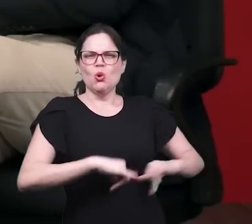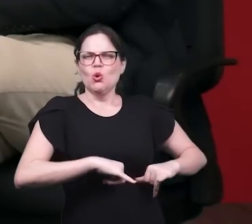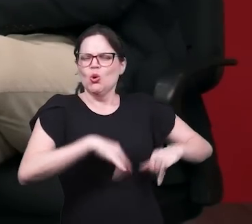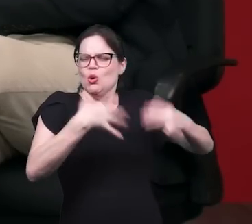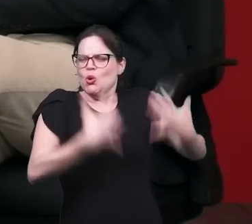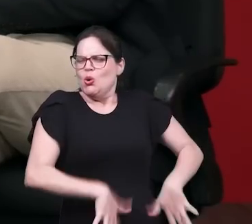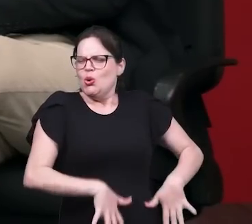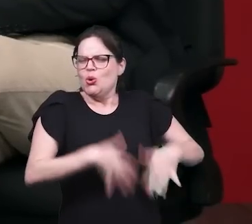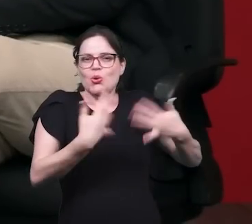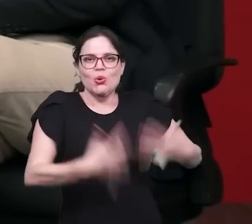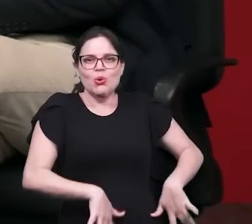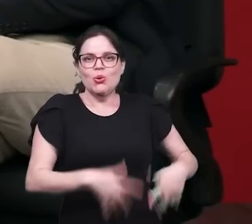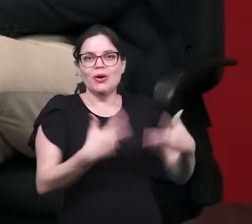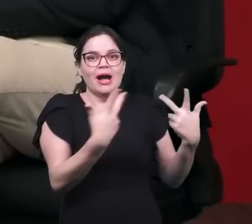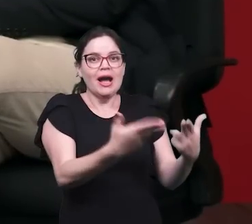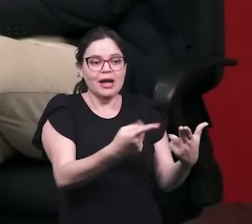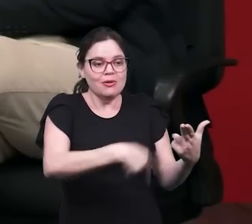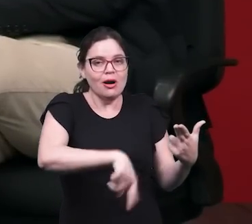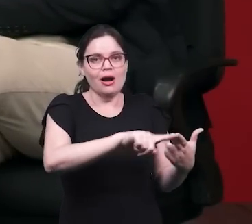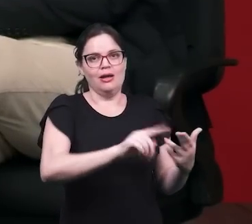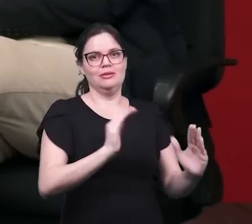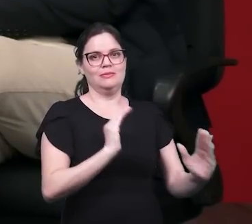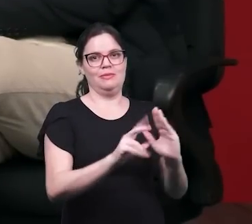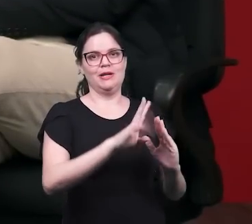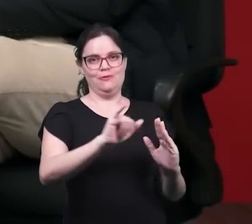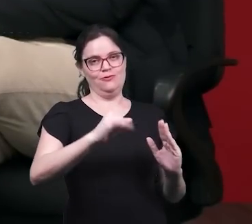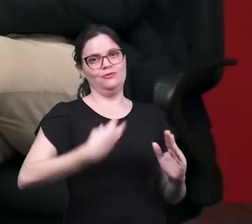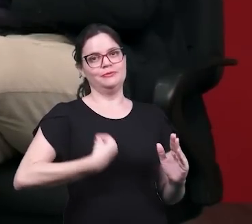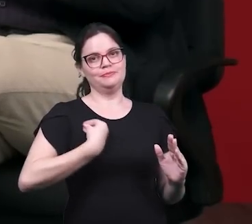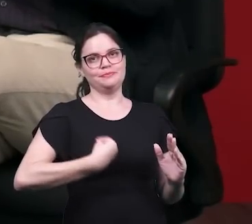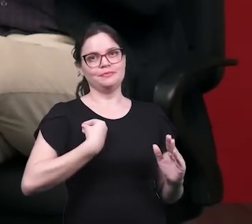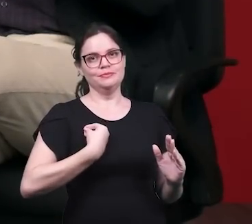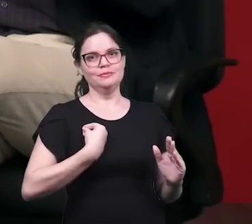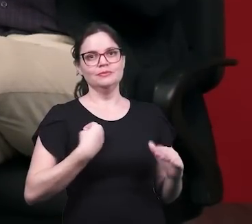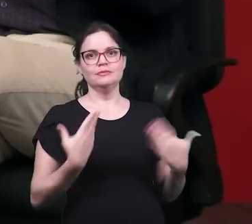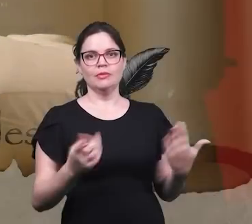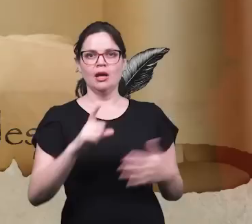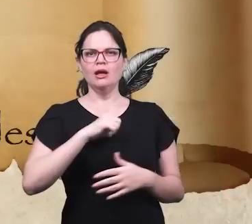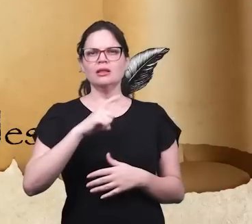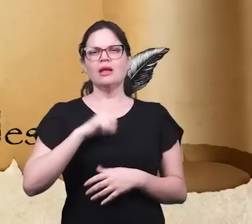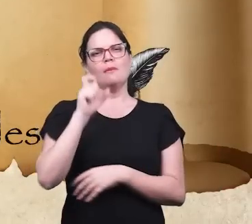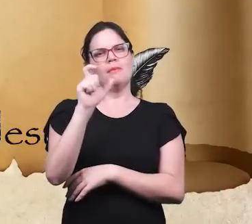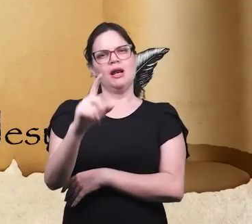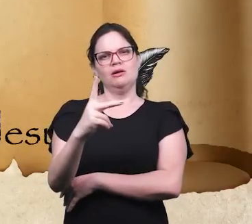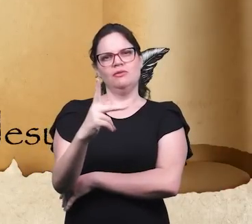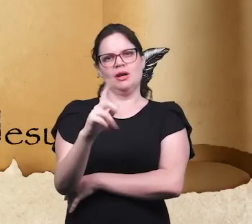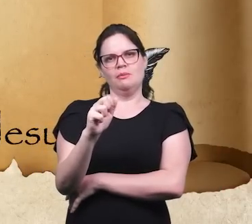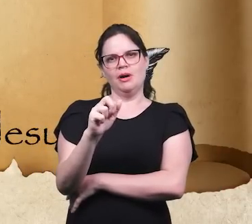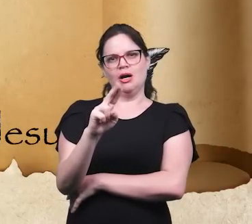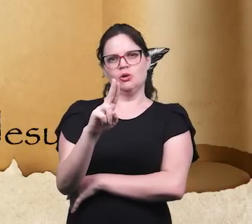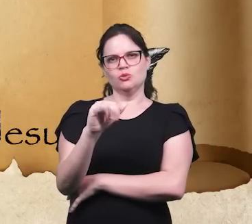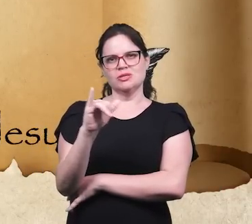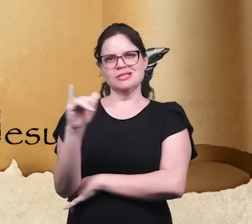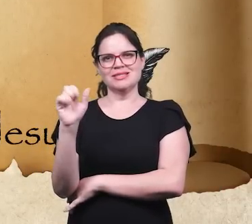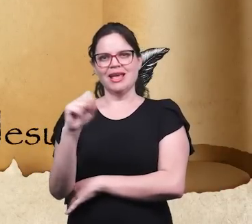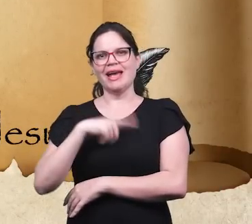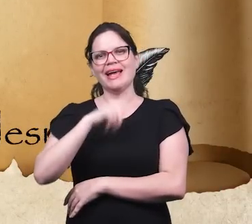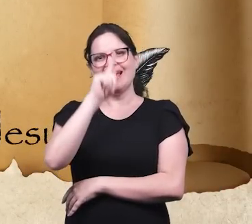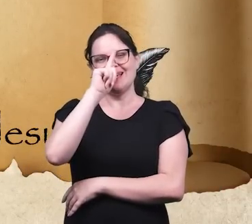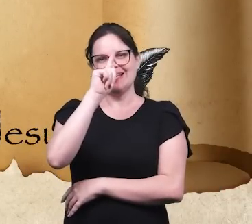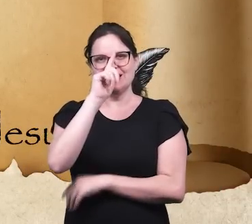nós usamos o recurso do grego original para falar aqui sobre isso. Parousia é o termo genérico, podendo